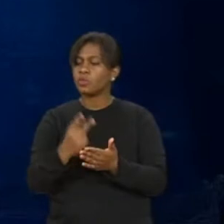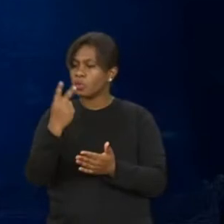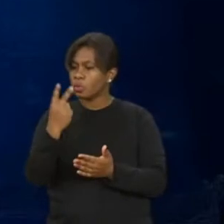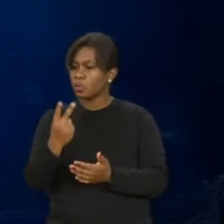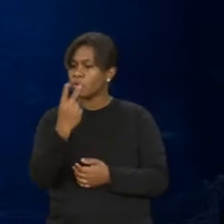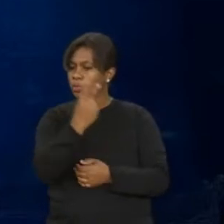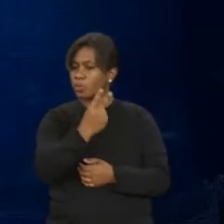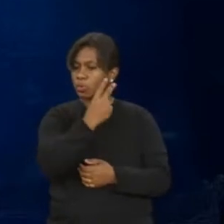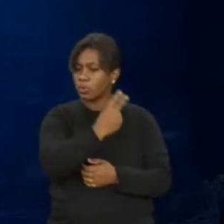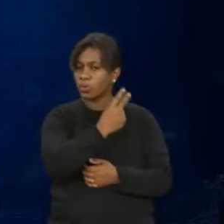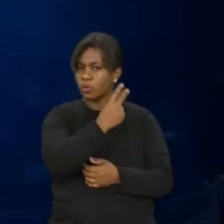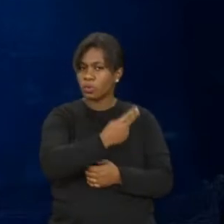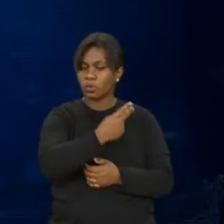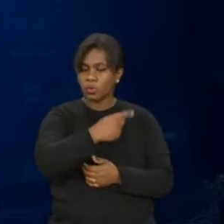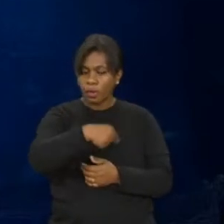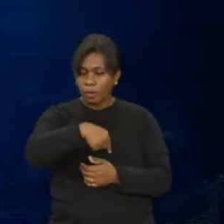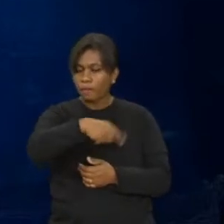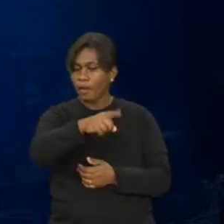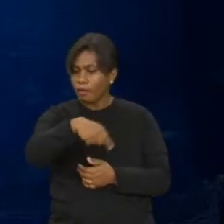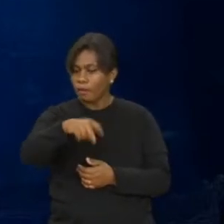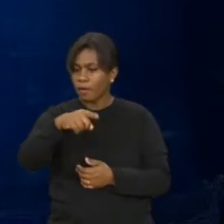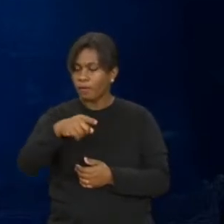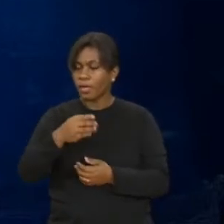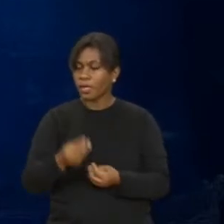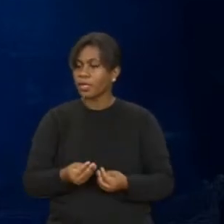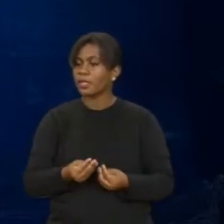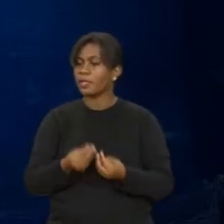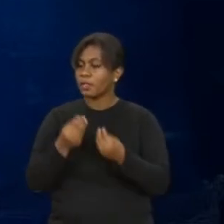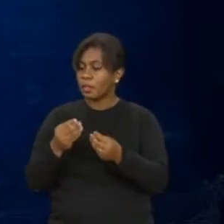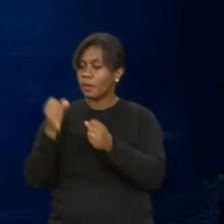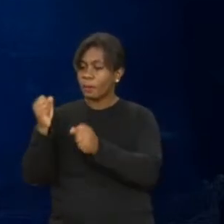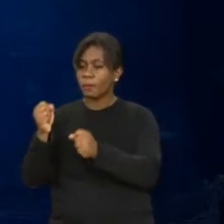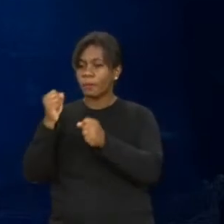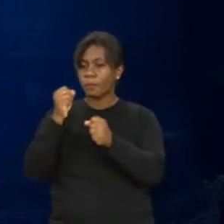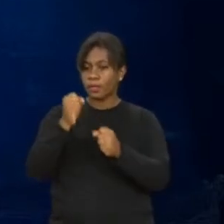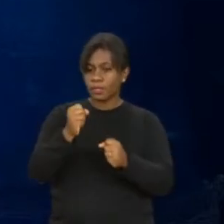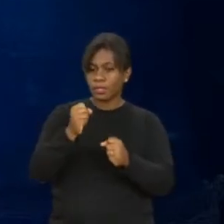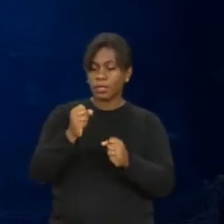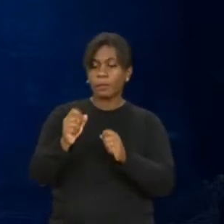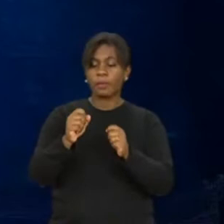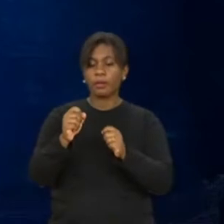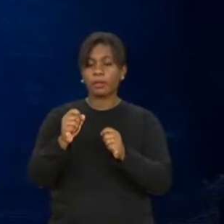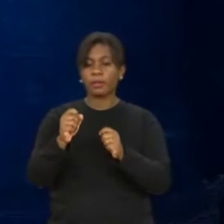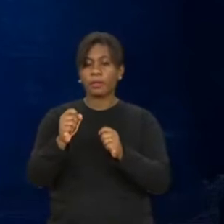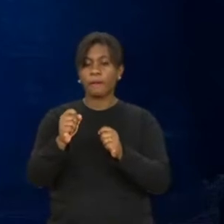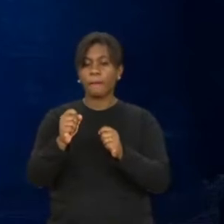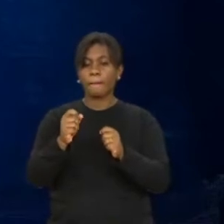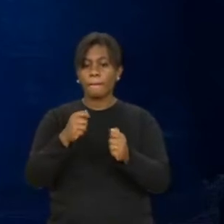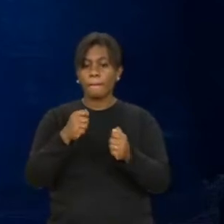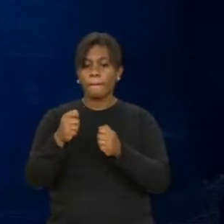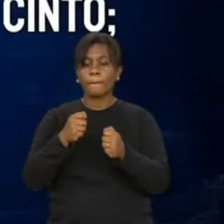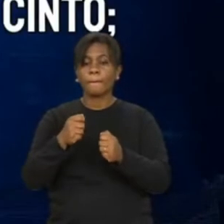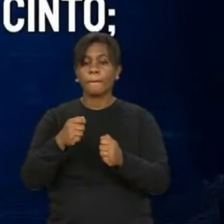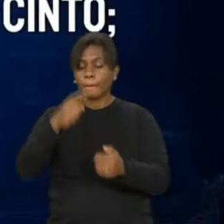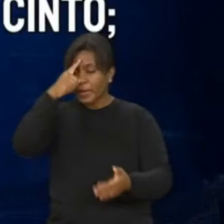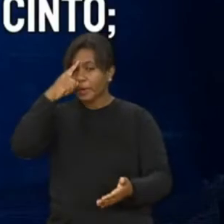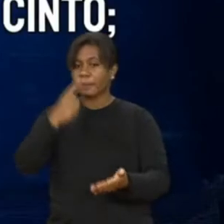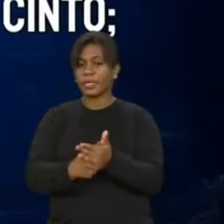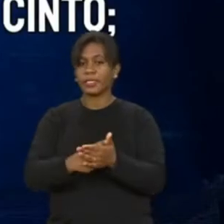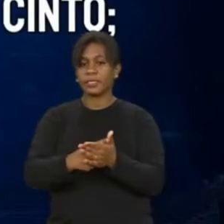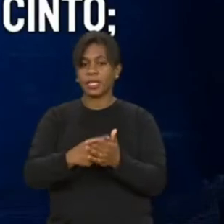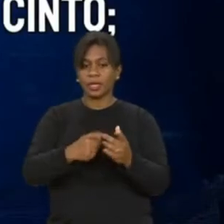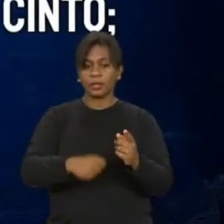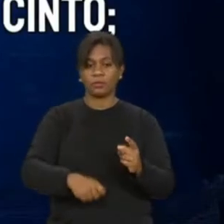2 e 2. E deu-lhes poder sobre os espíritos imundos. E